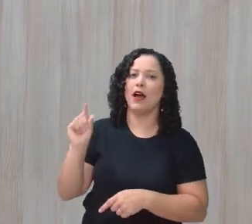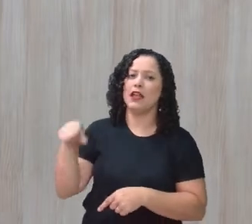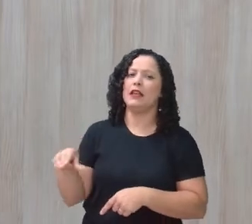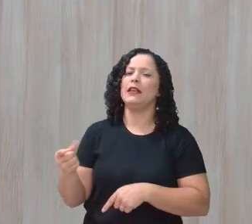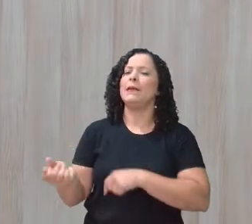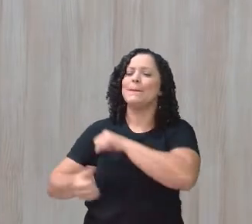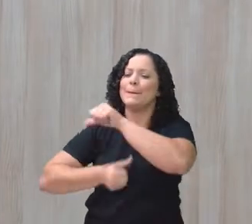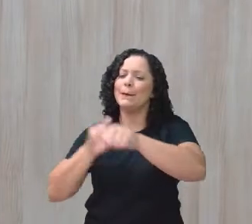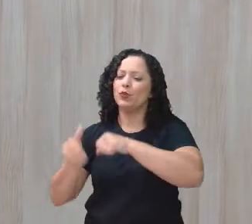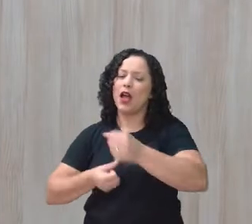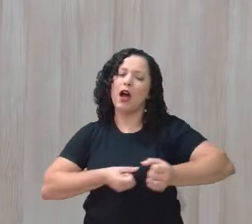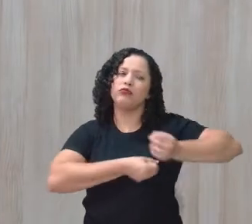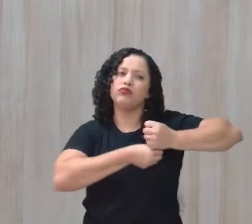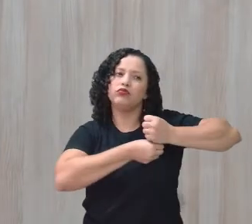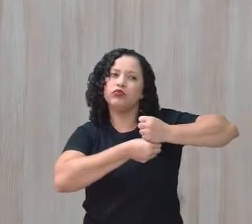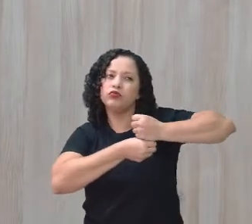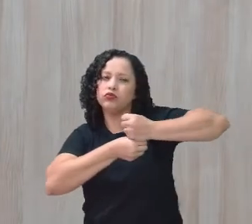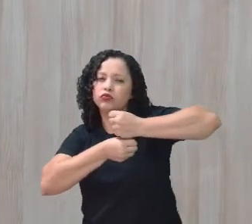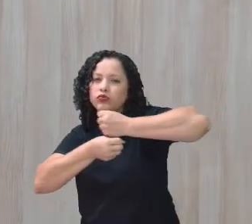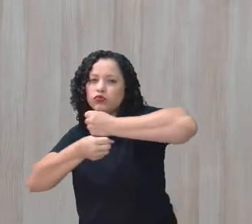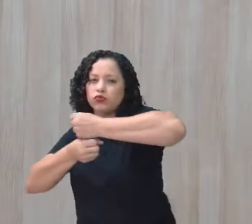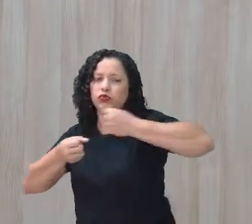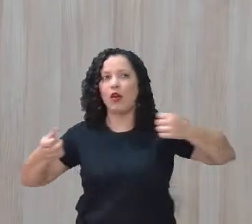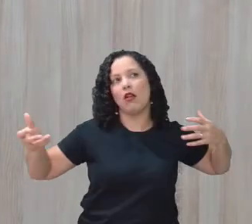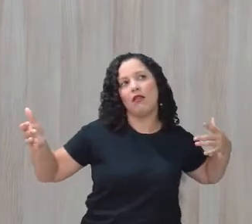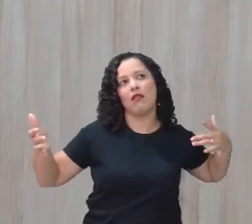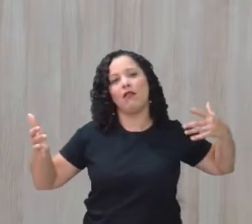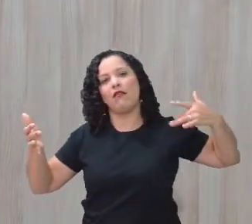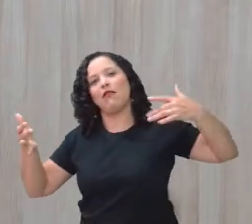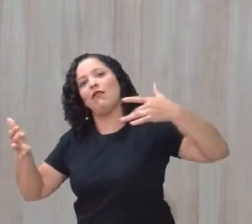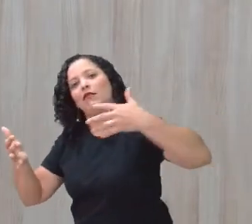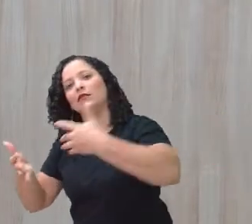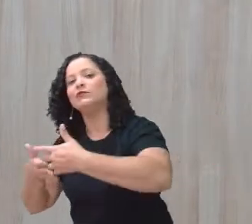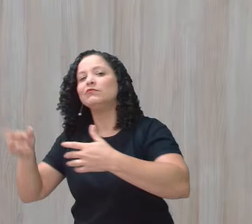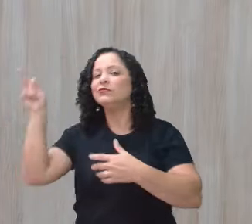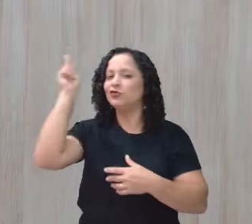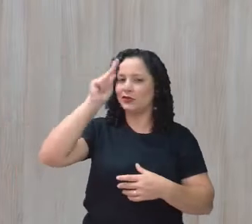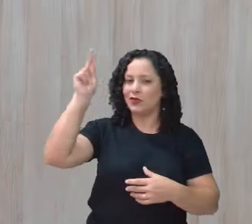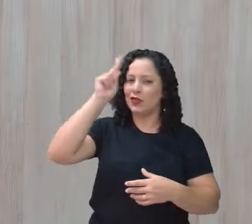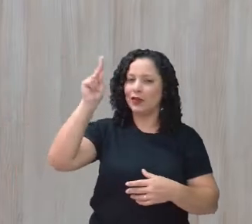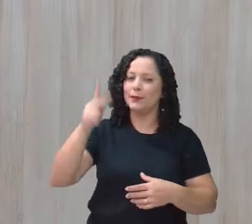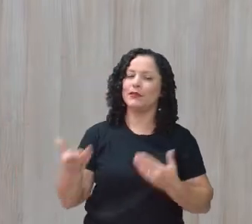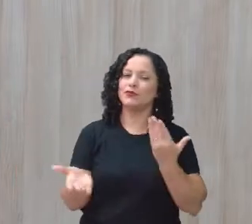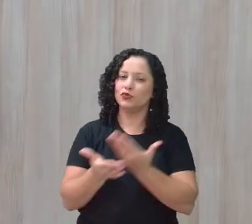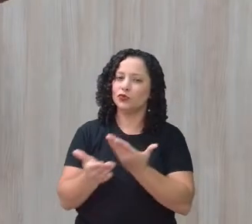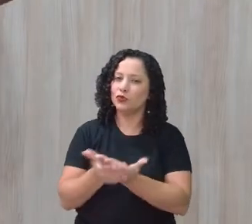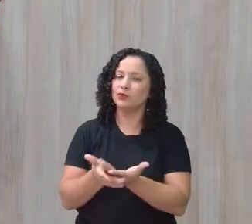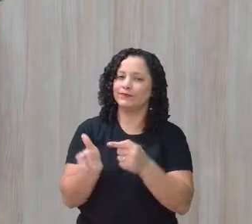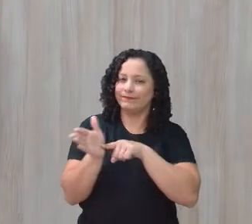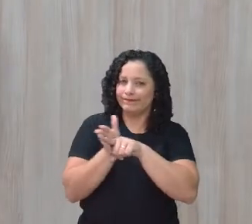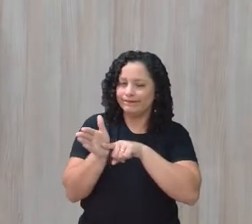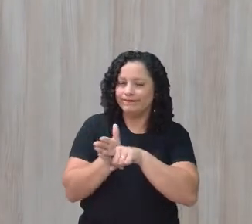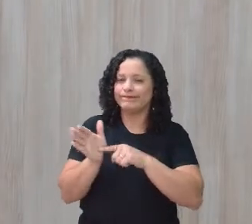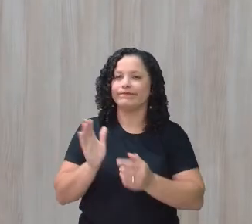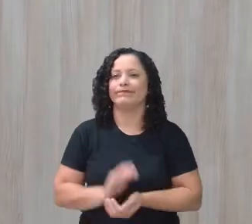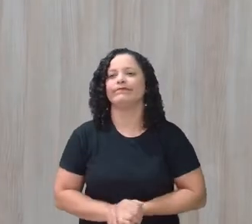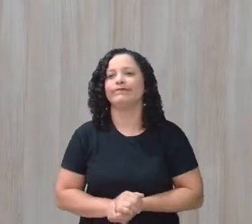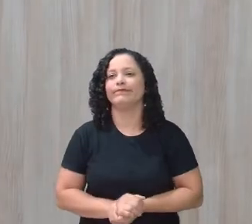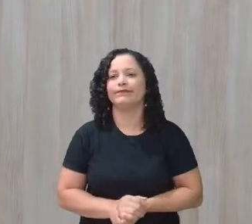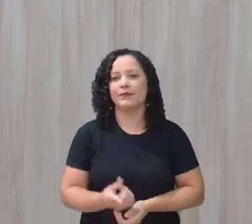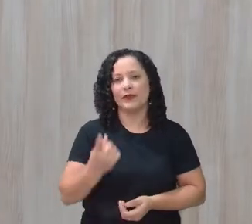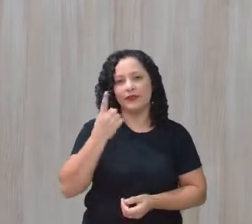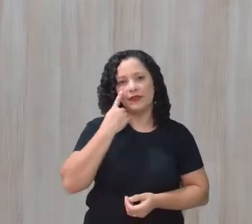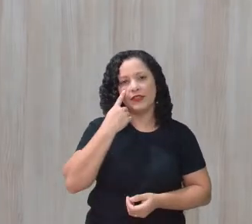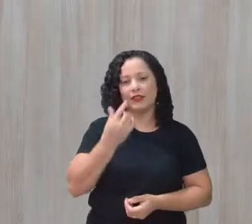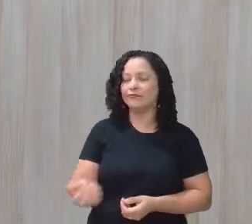de eras, o decorrer de um tempo bem mais, historicamente falando, né, bem mais extenso. Vamos lá, pessoal. Ó,